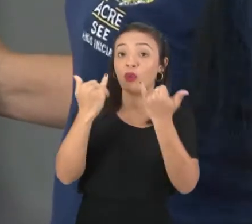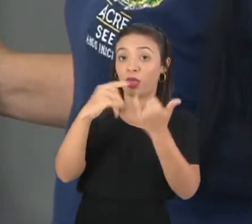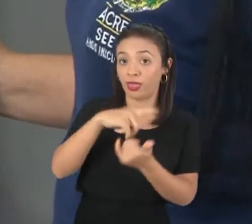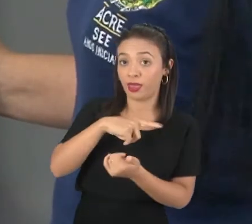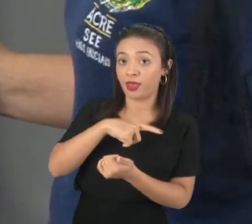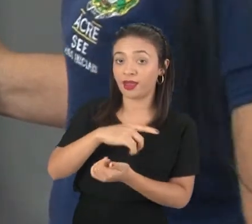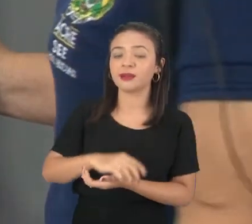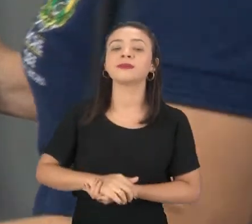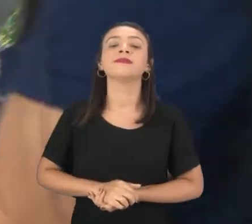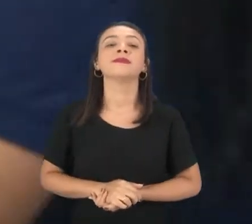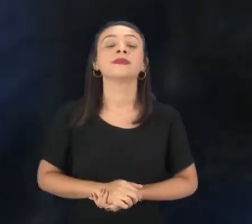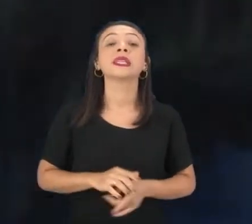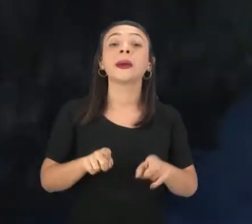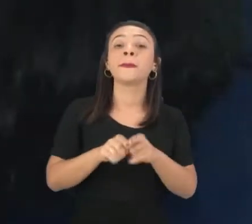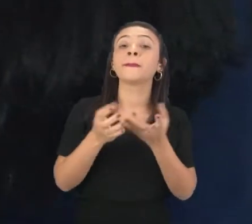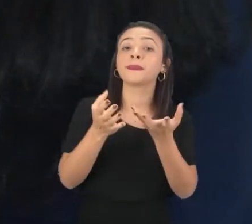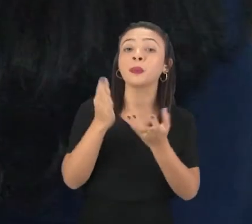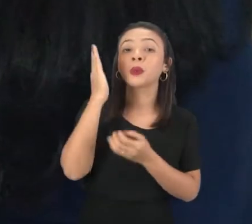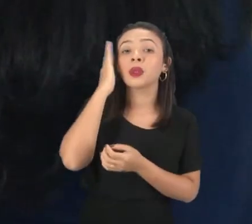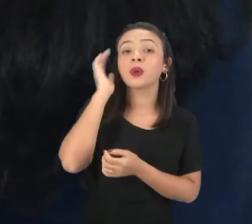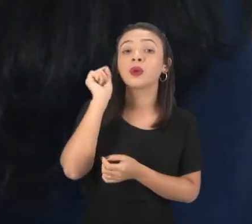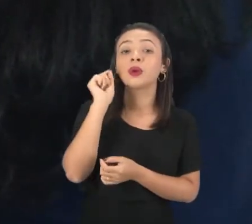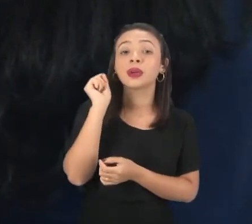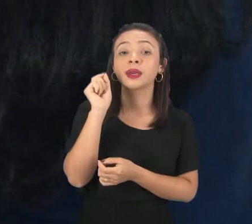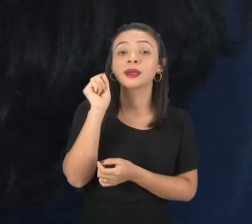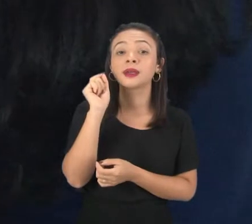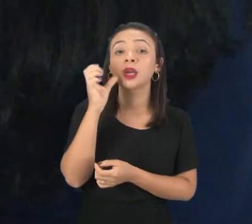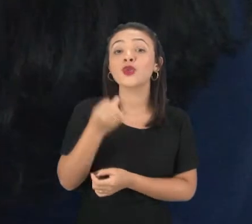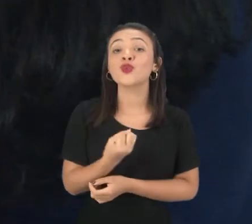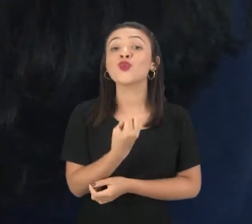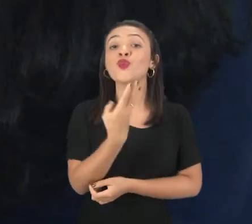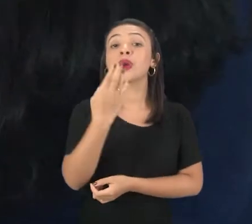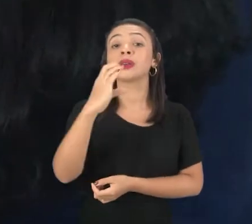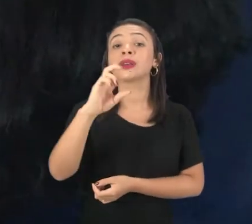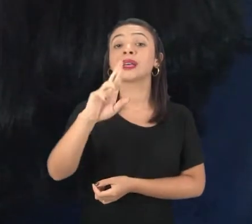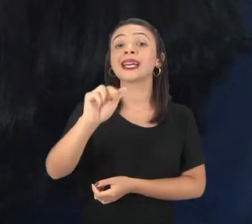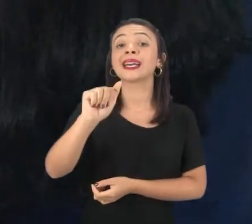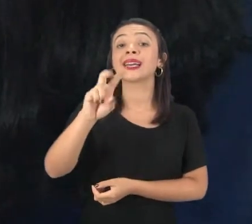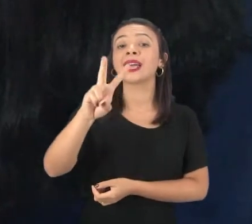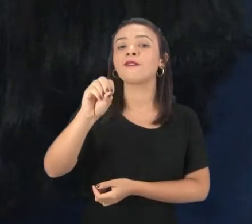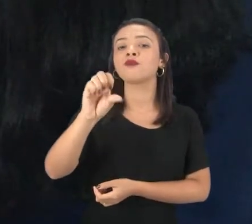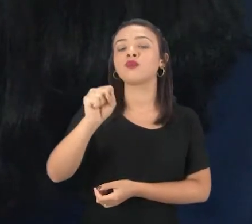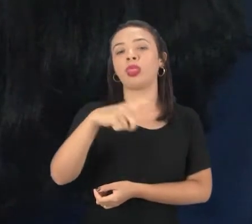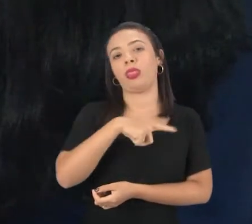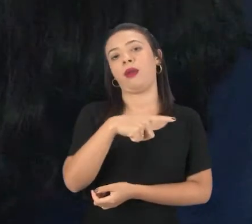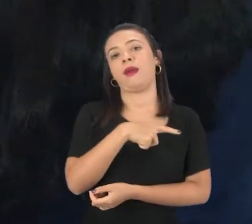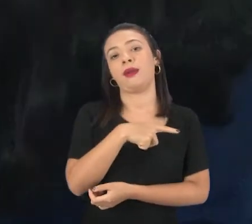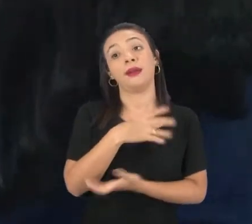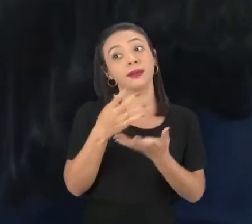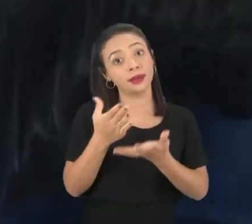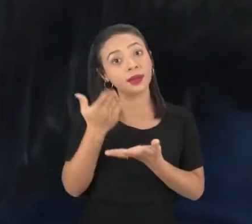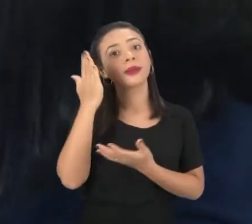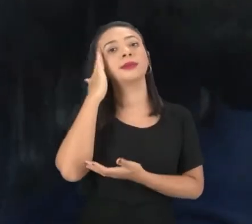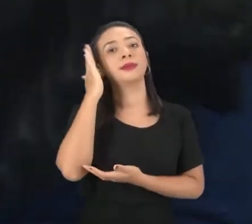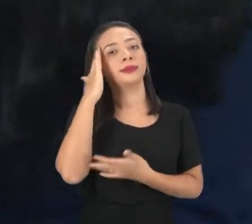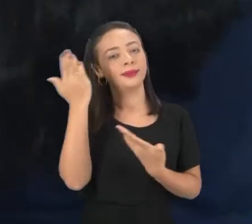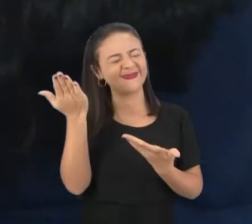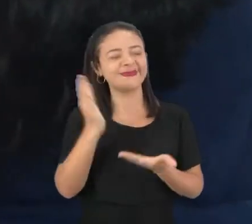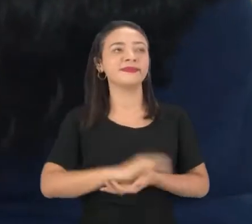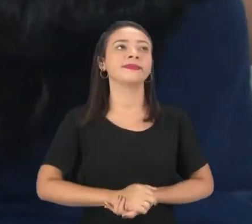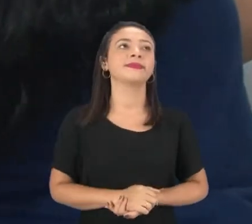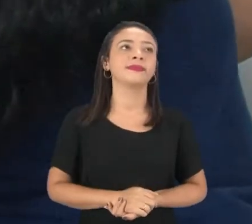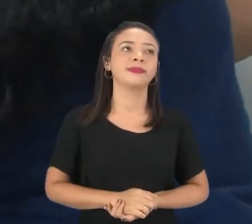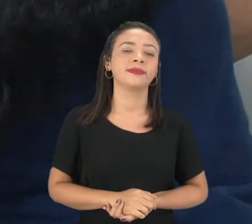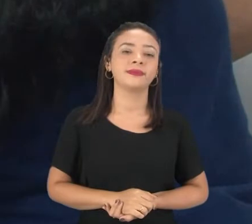que tenham Ele quer saber ele não sabe quantos cravos é o que ele